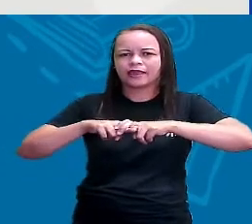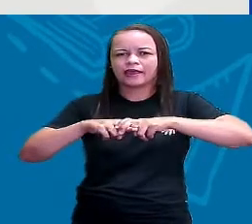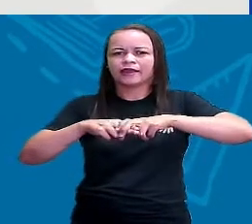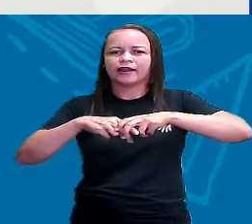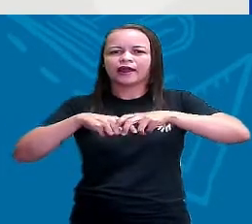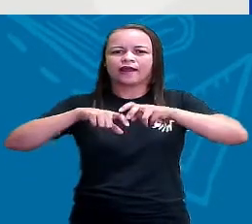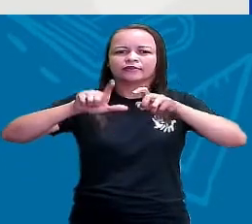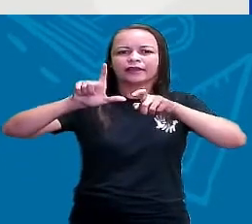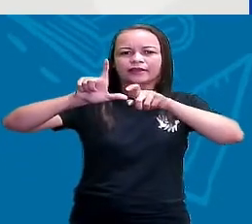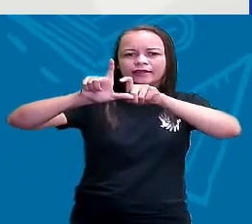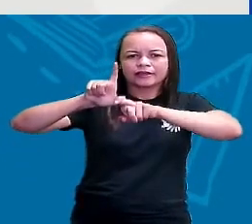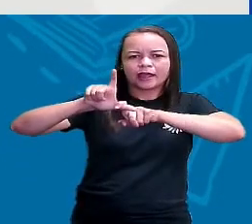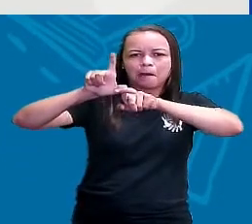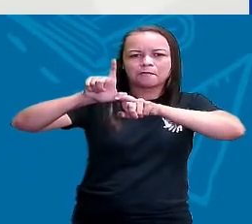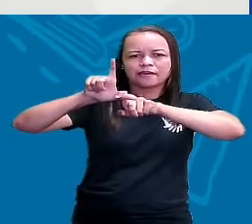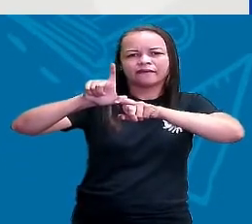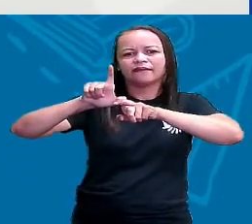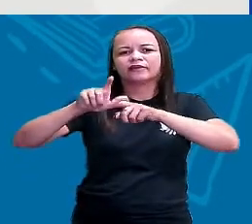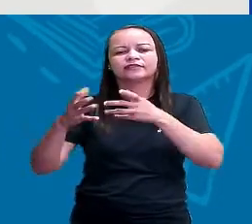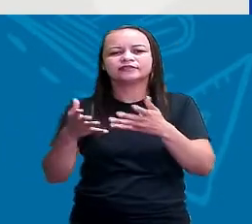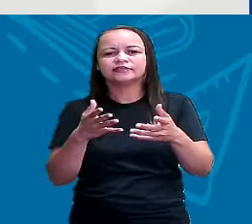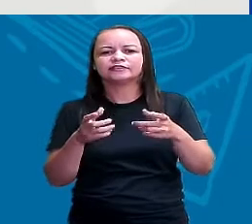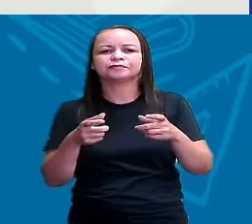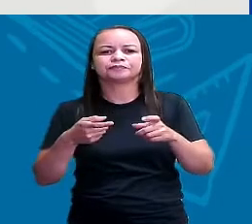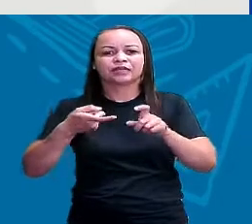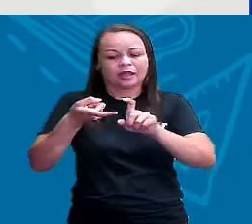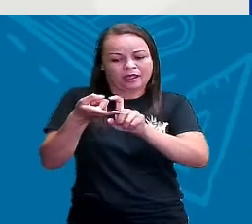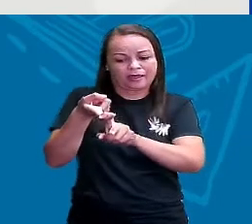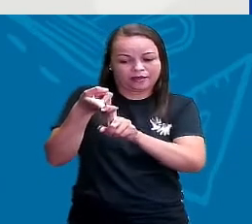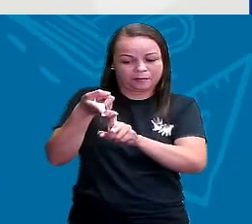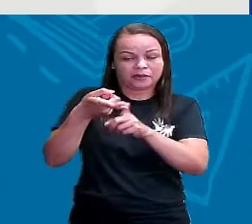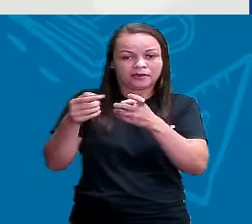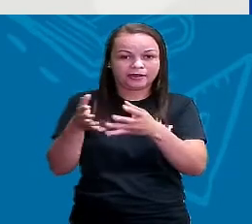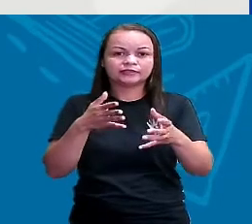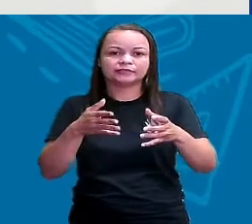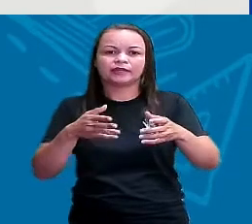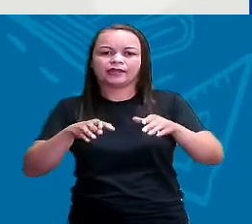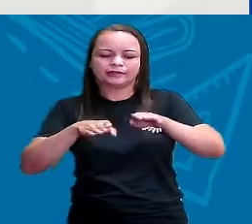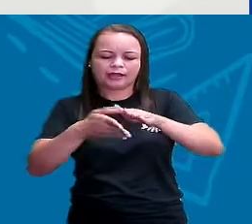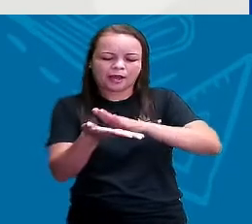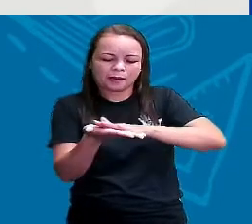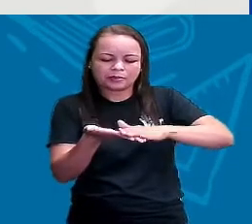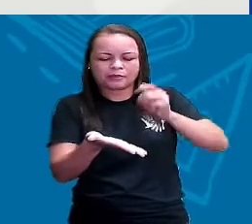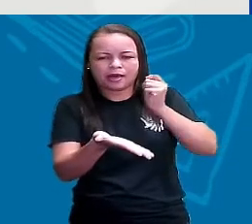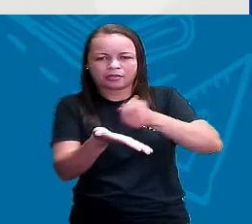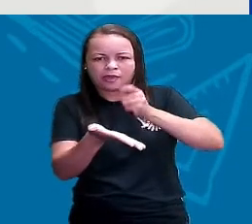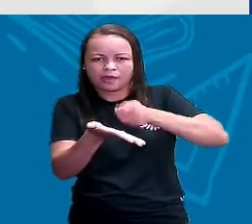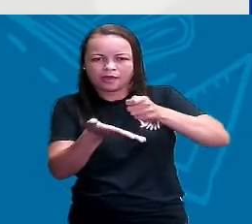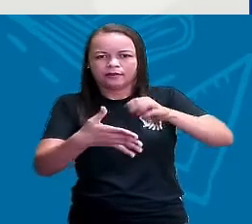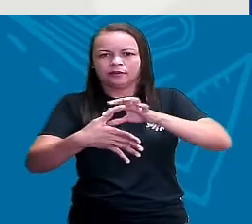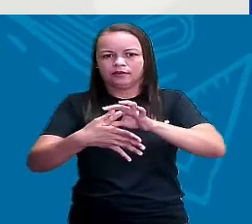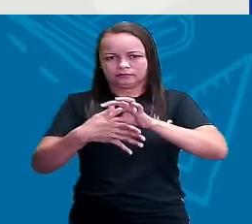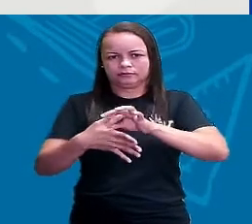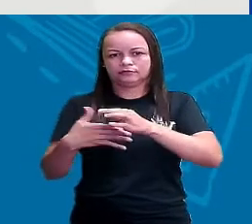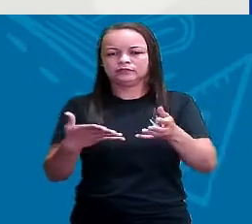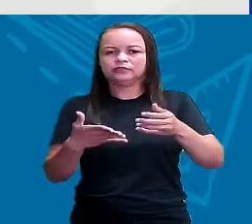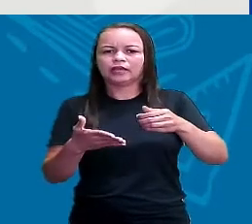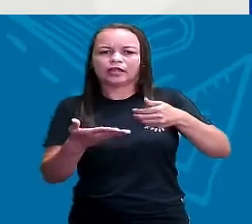cabide, tábua de carne, um banquinho, tem muitas coisas,